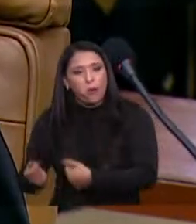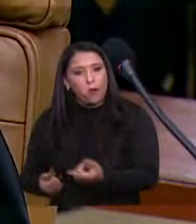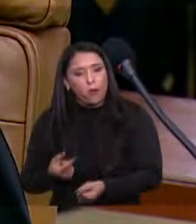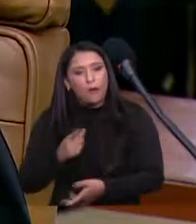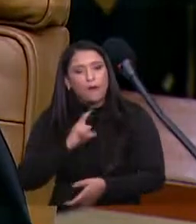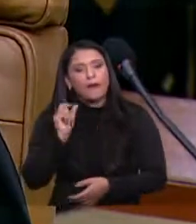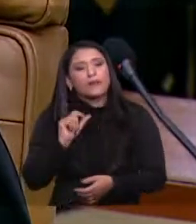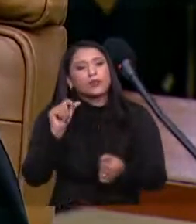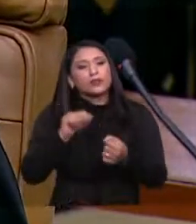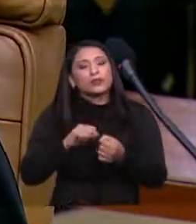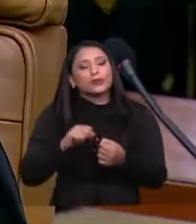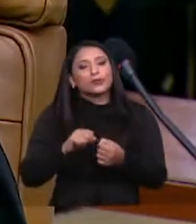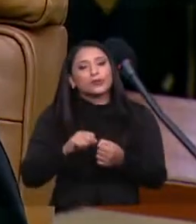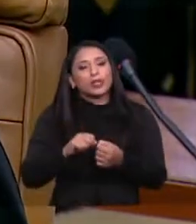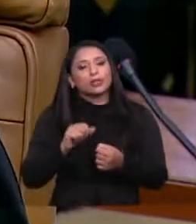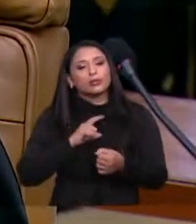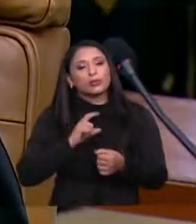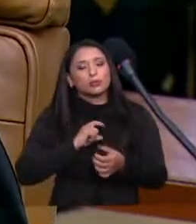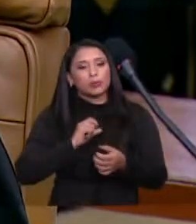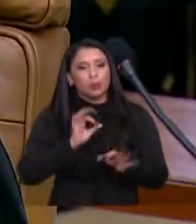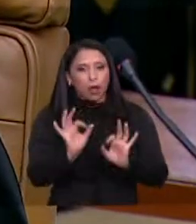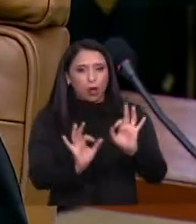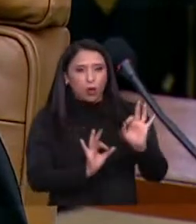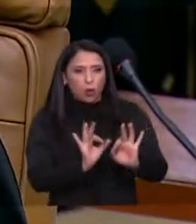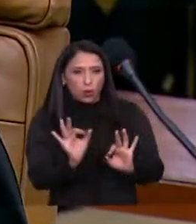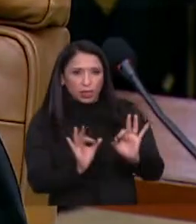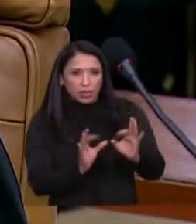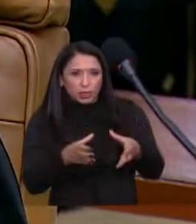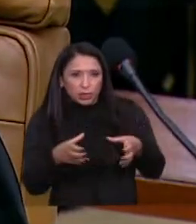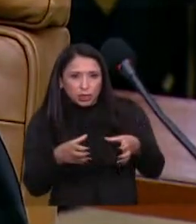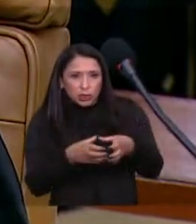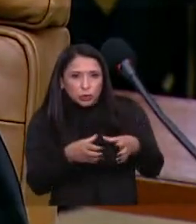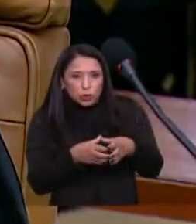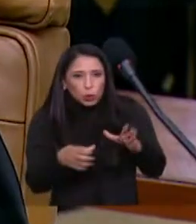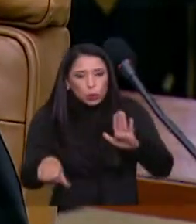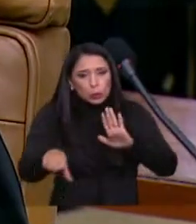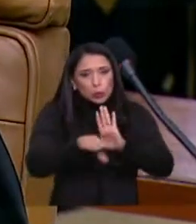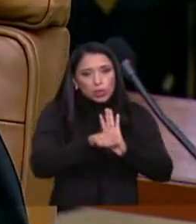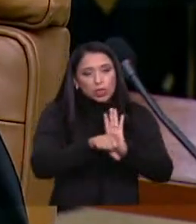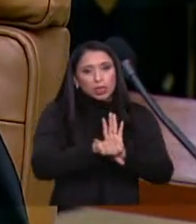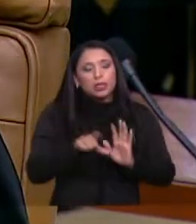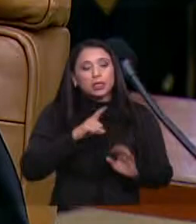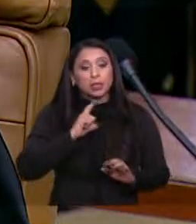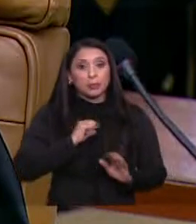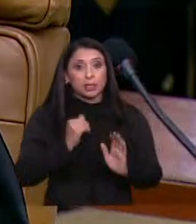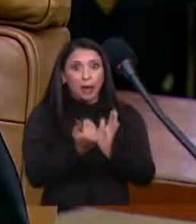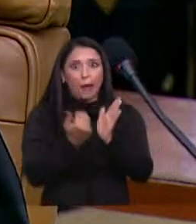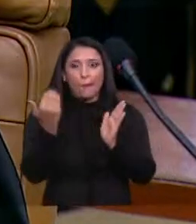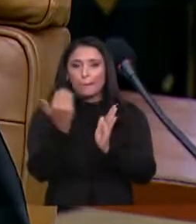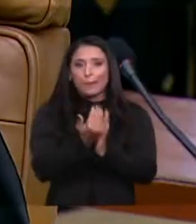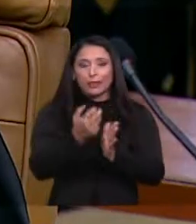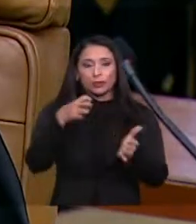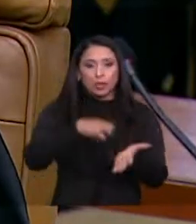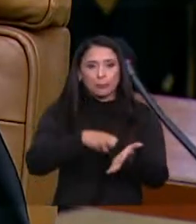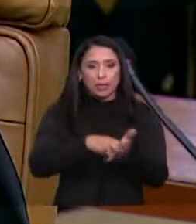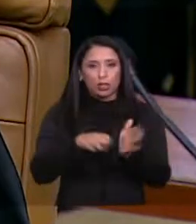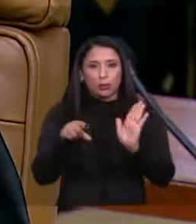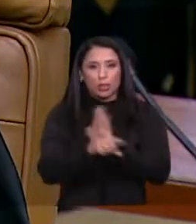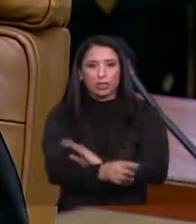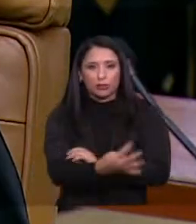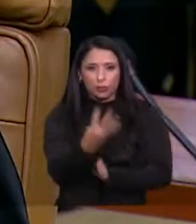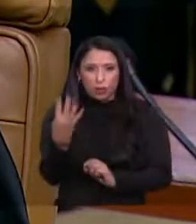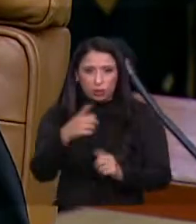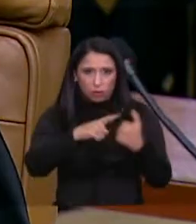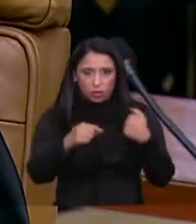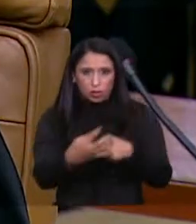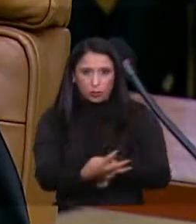foram praticados por intermédio de organização criminosa tem-se causa especial de aumento da pena prevista para o quarto do artigo